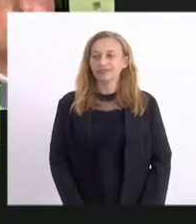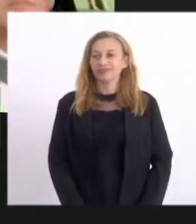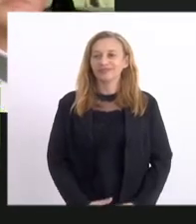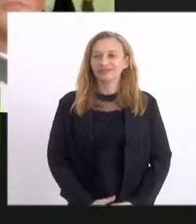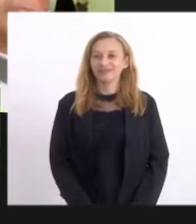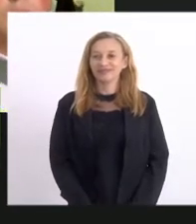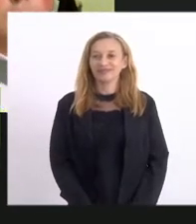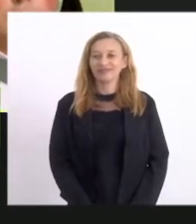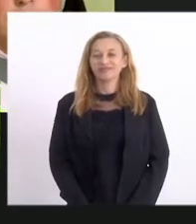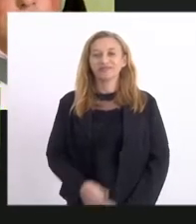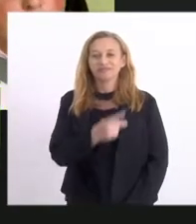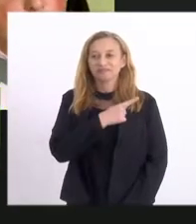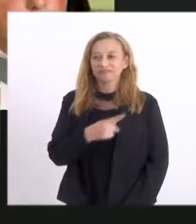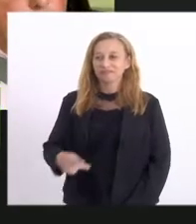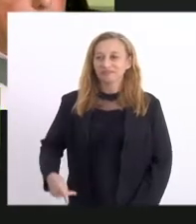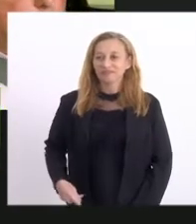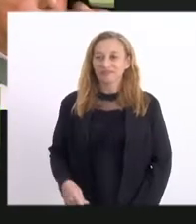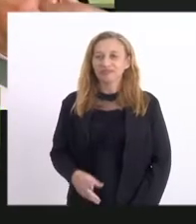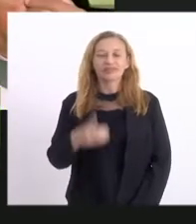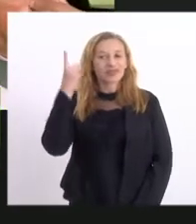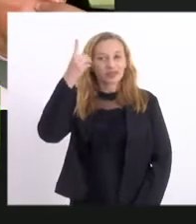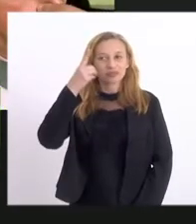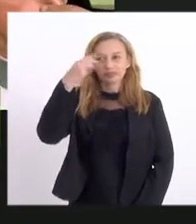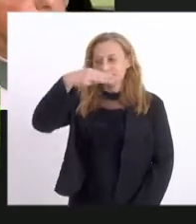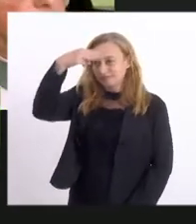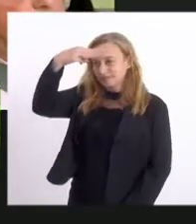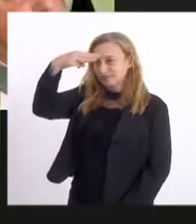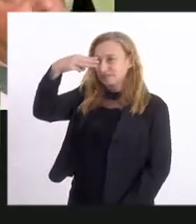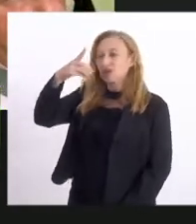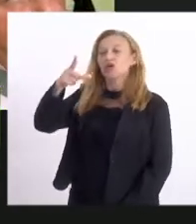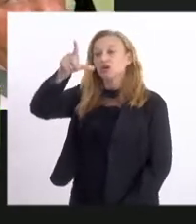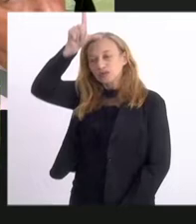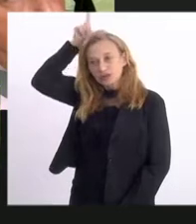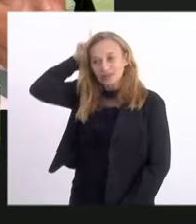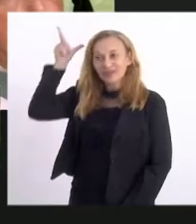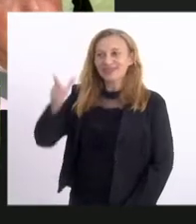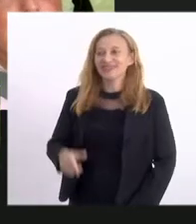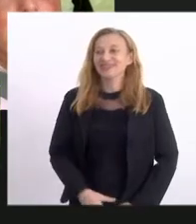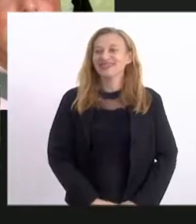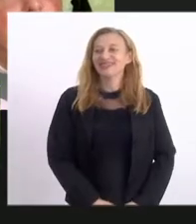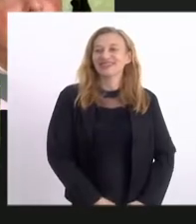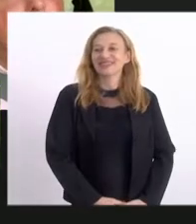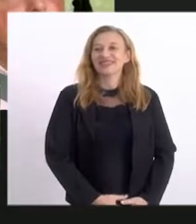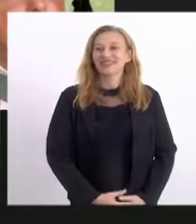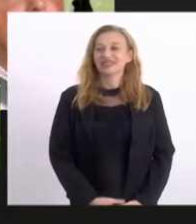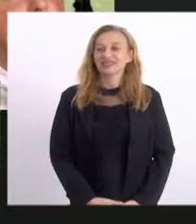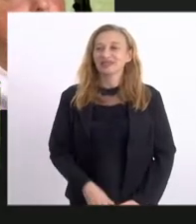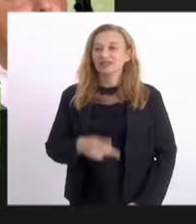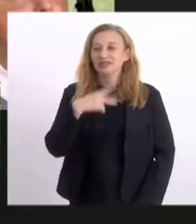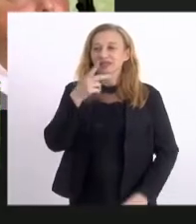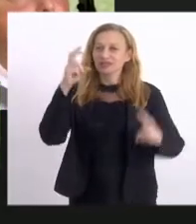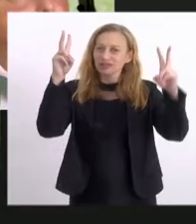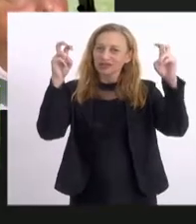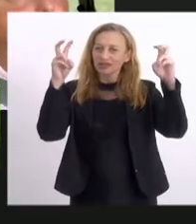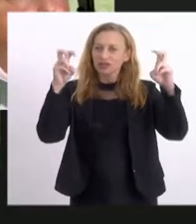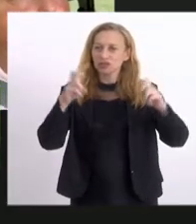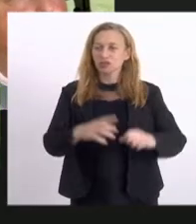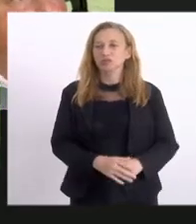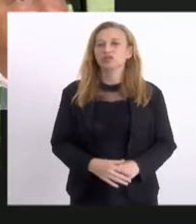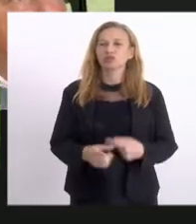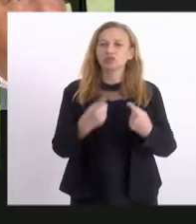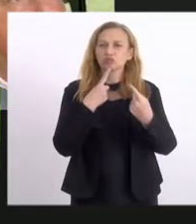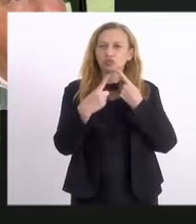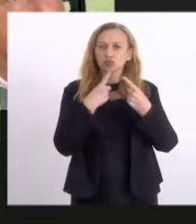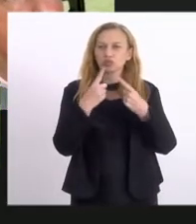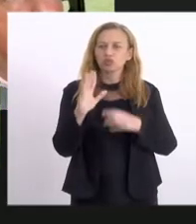Presidente. Deputado Luiz Paulo. Rapidamente, para discutir essa questão, até porque a gente já debateu